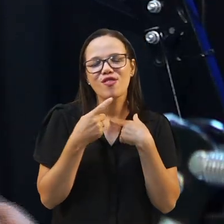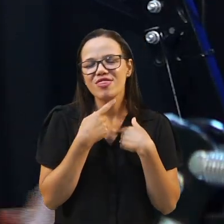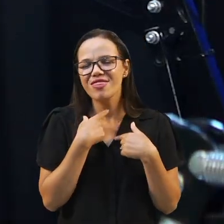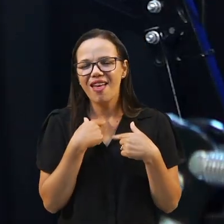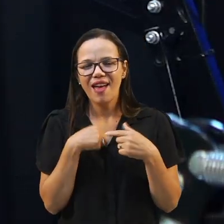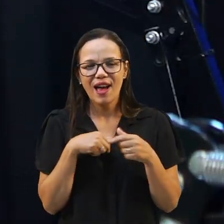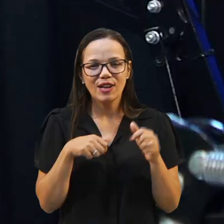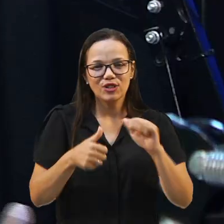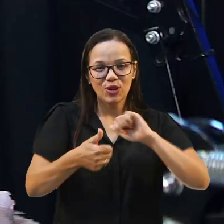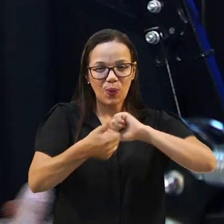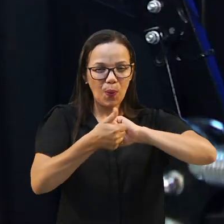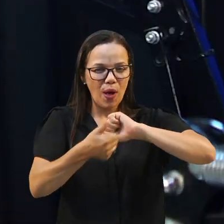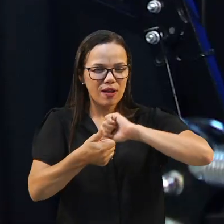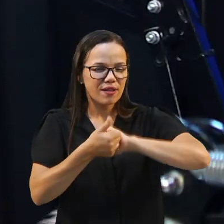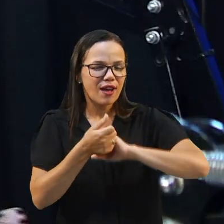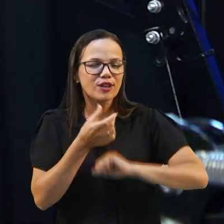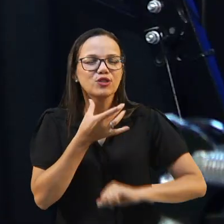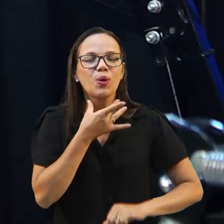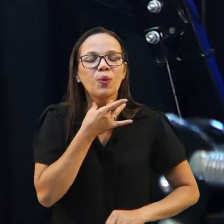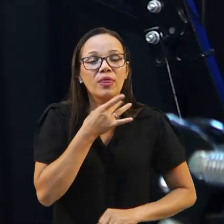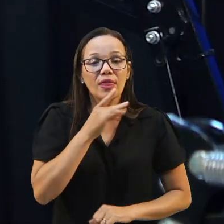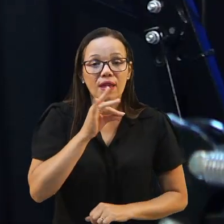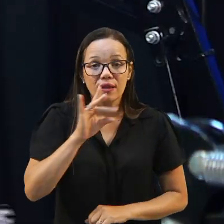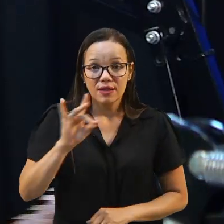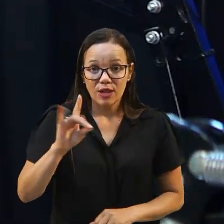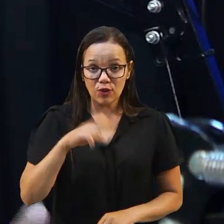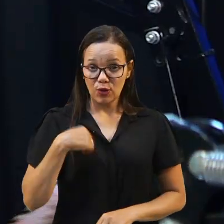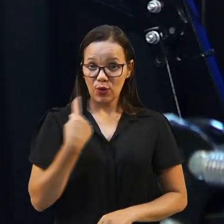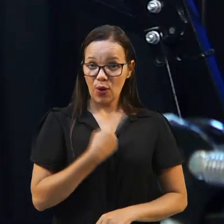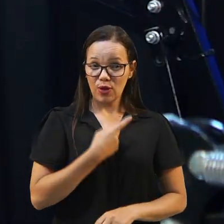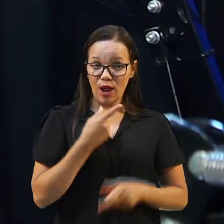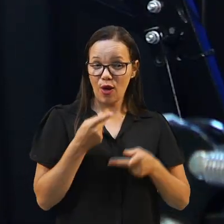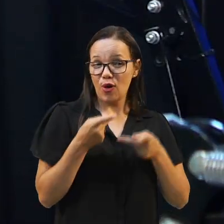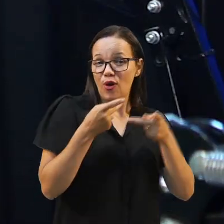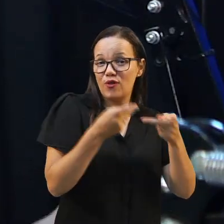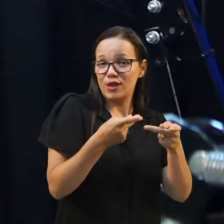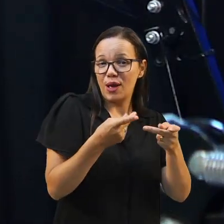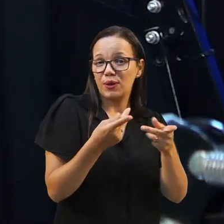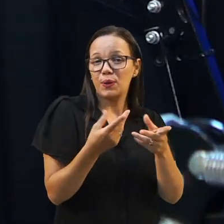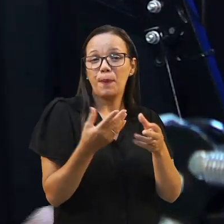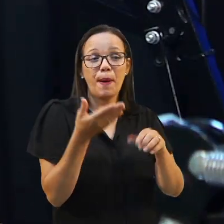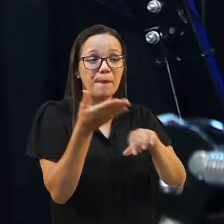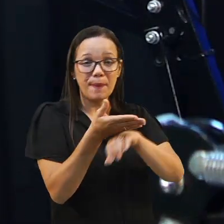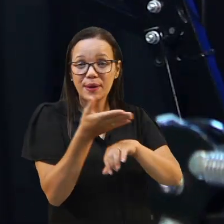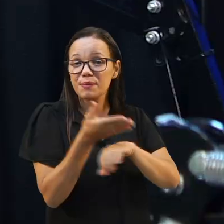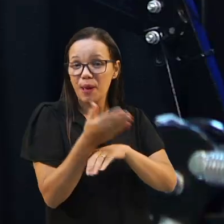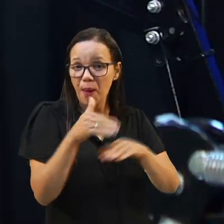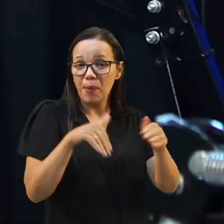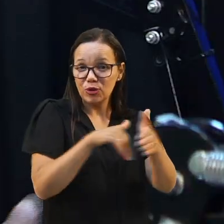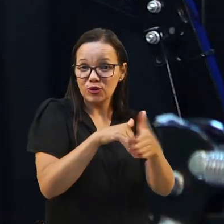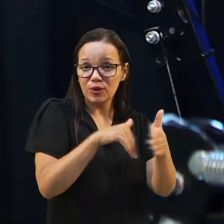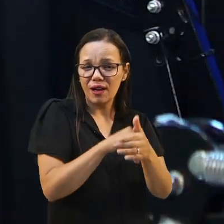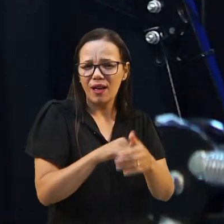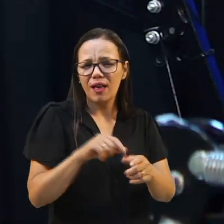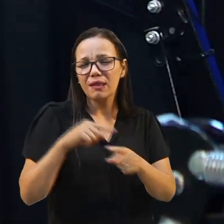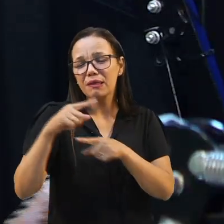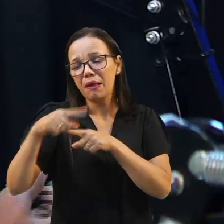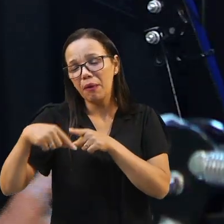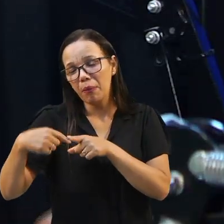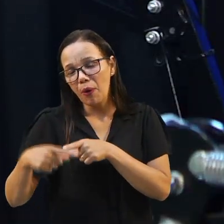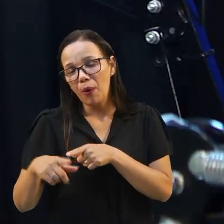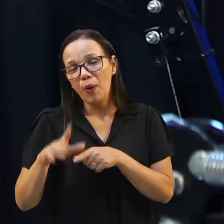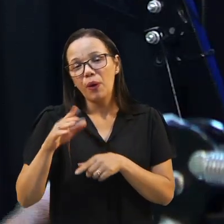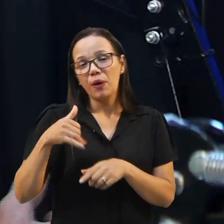pela qualidade, pelo desejo, a gente era convidado muito para participar. Depois você vai